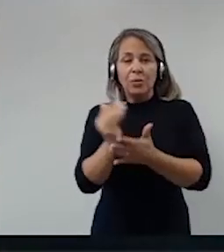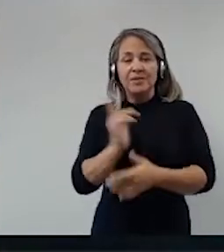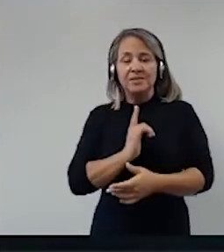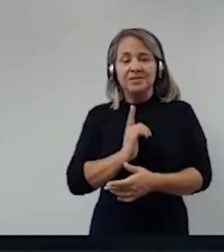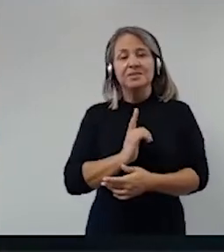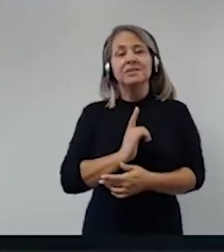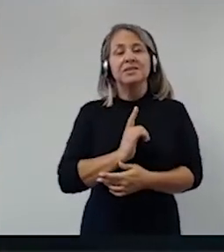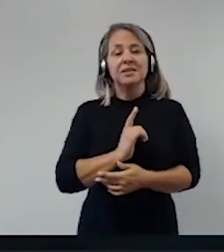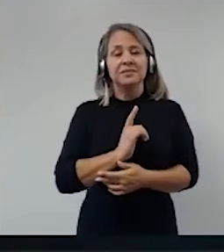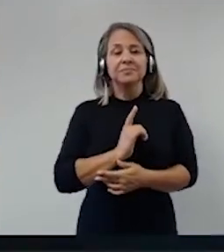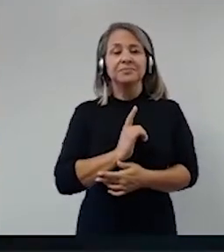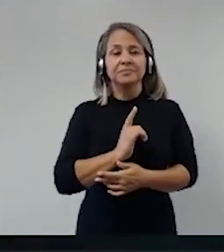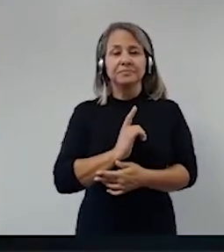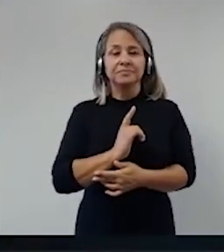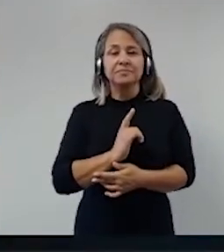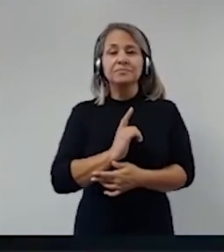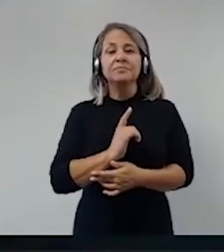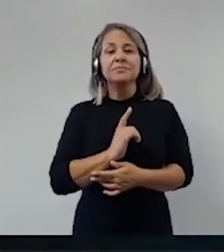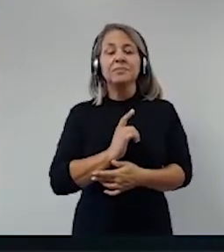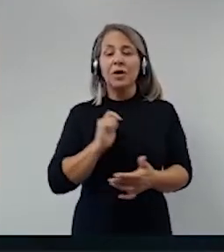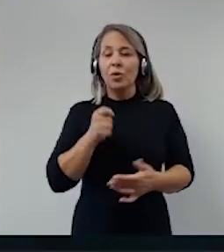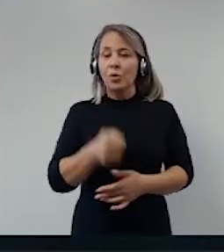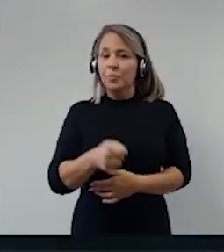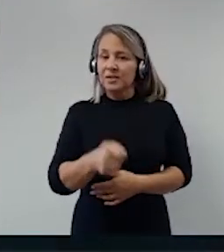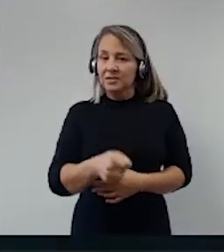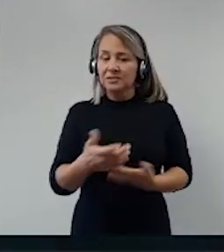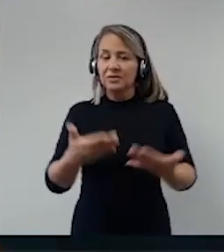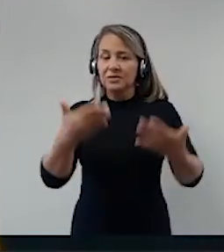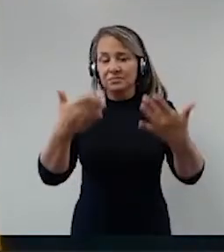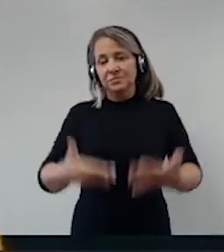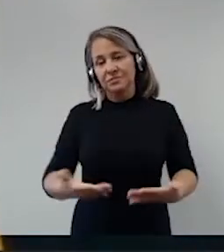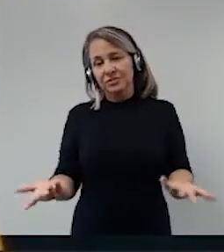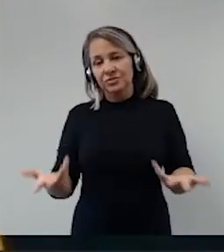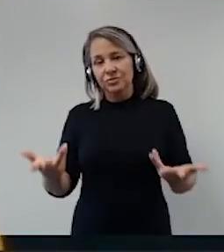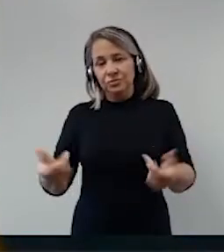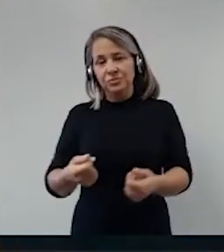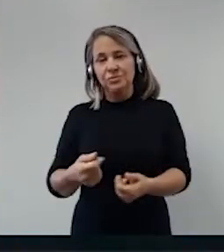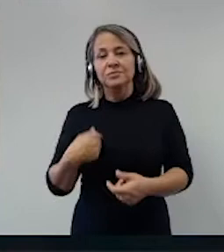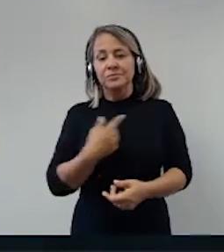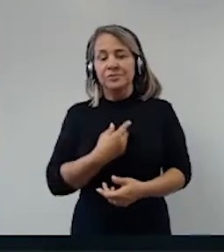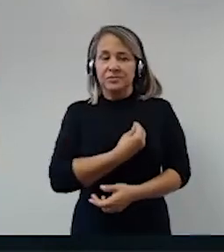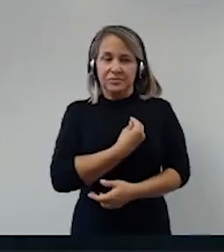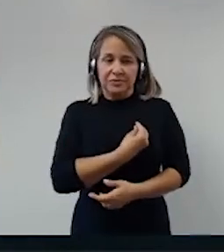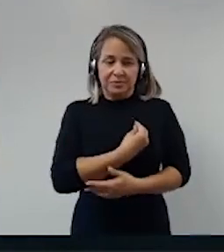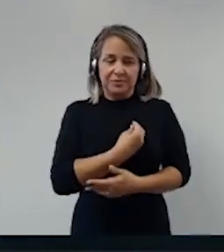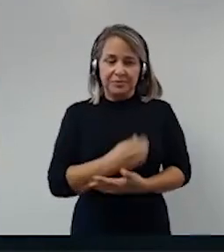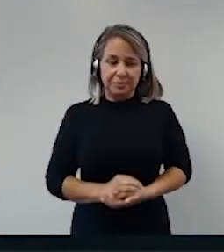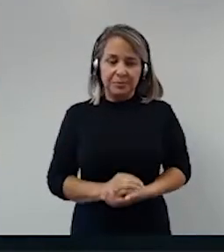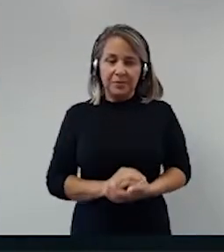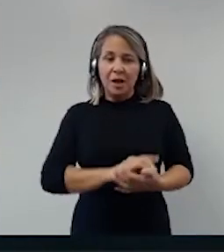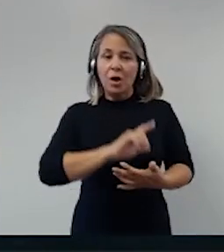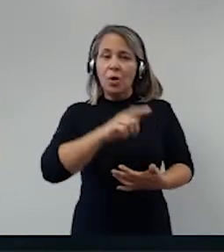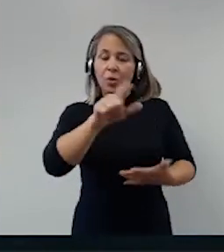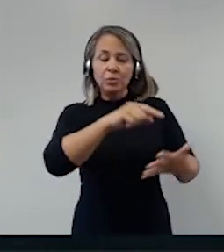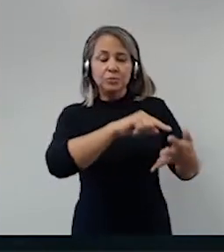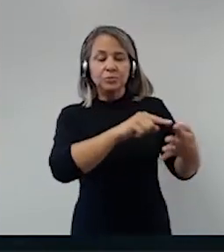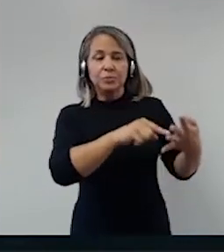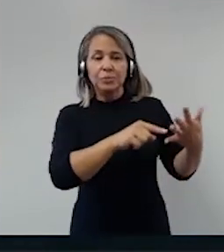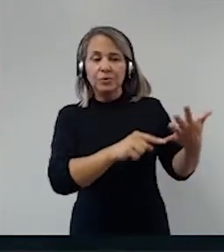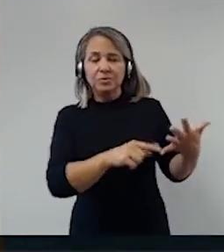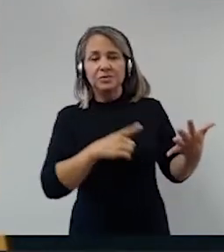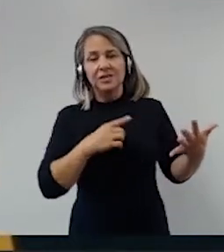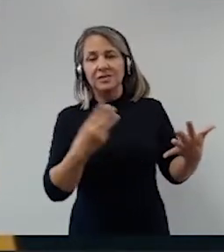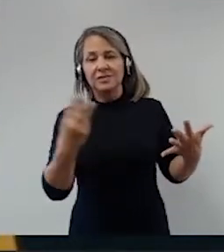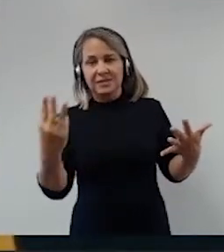quase que obrigatórias diante do contexto que a gente está atravessando. Outros pontos, eu elenquei